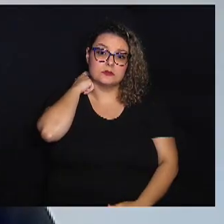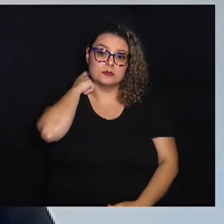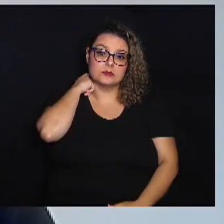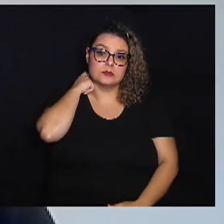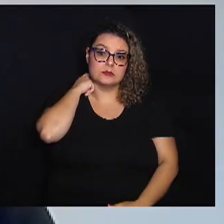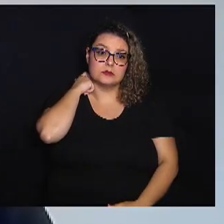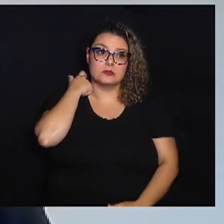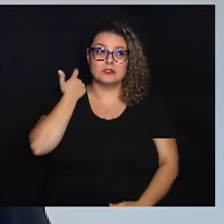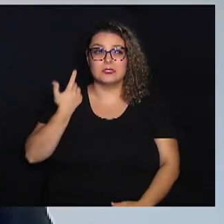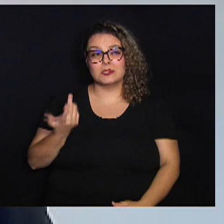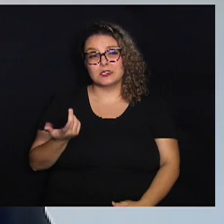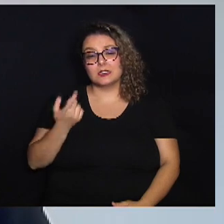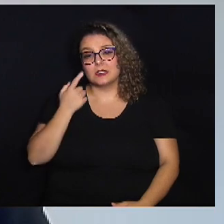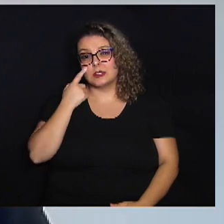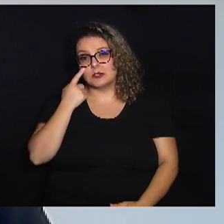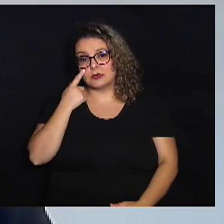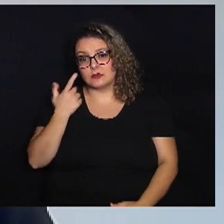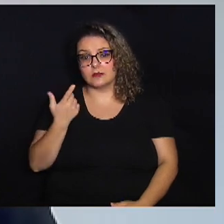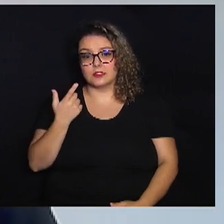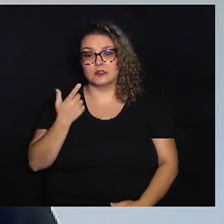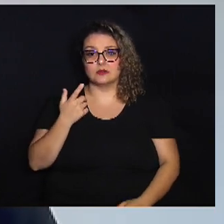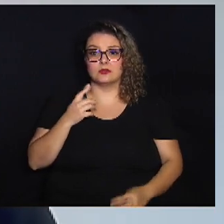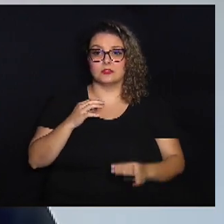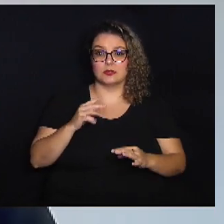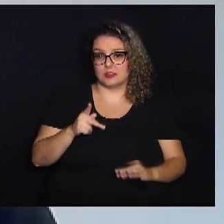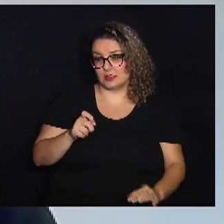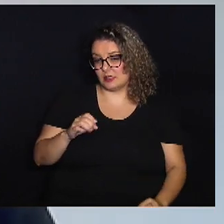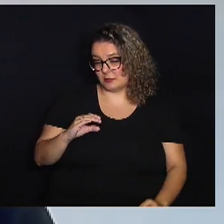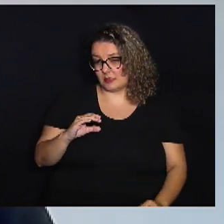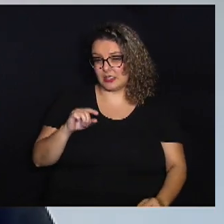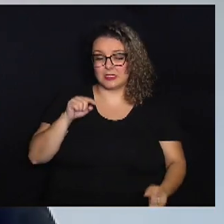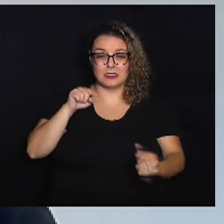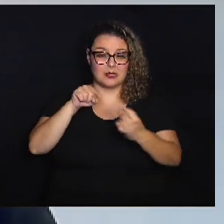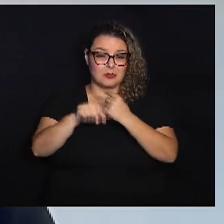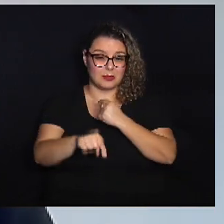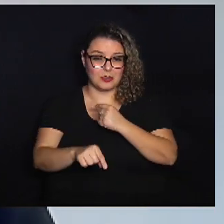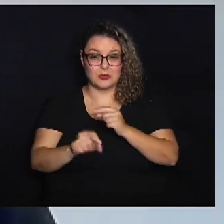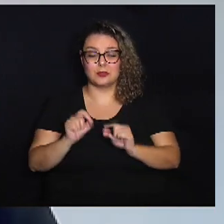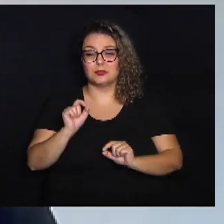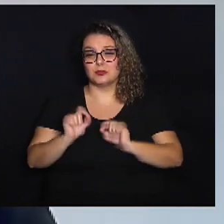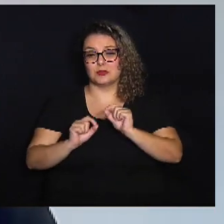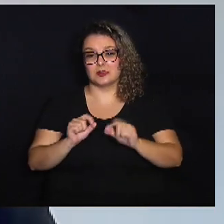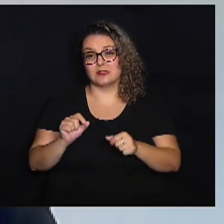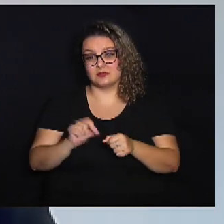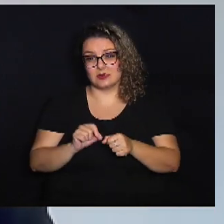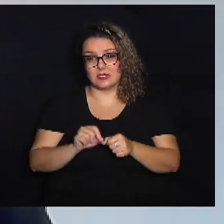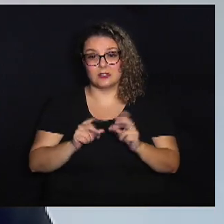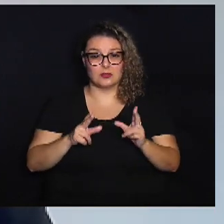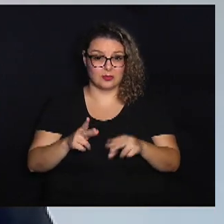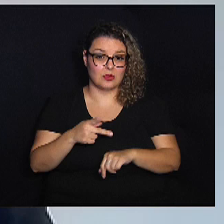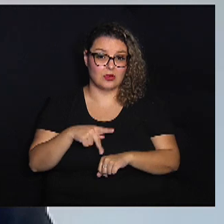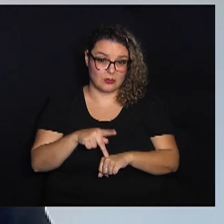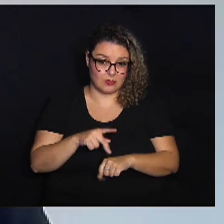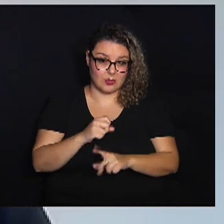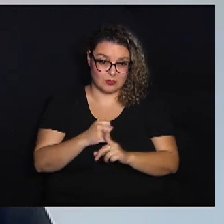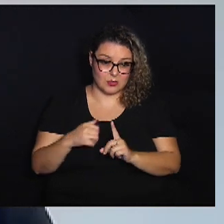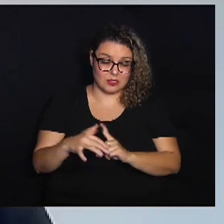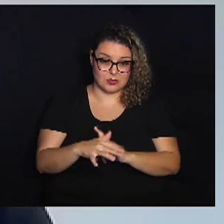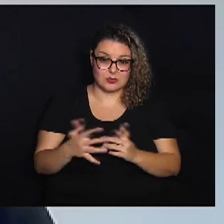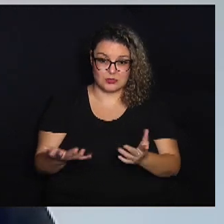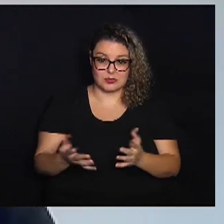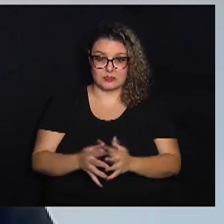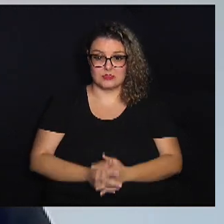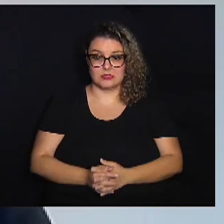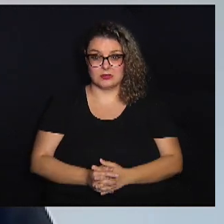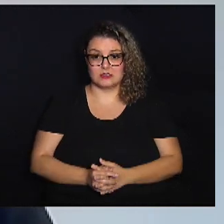Eu vejo que essa PEC está na contramão do que a gente devia fazer como país, né, como sociedade, porque